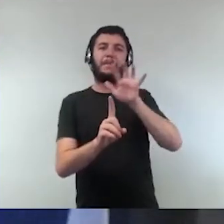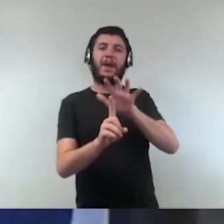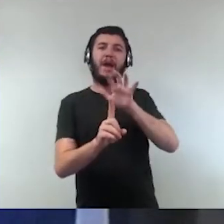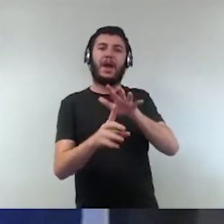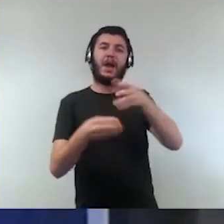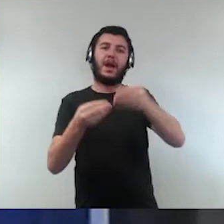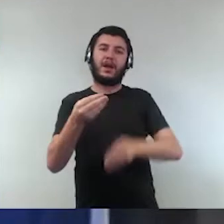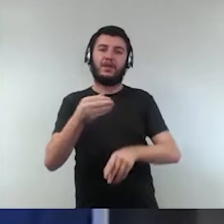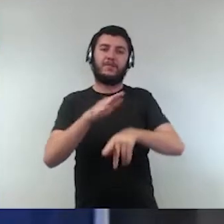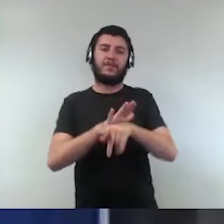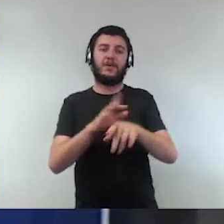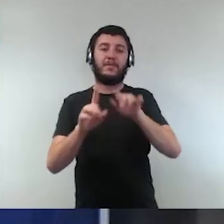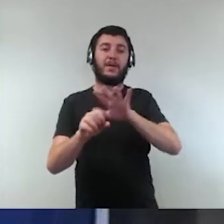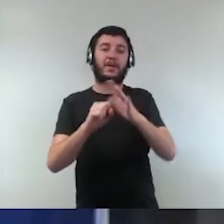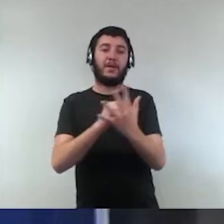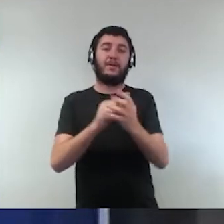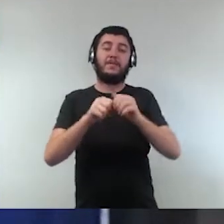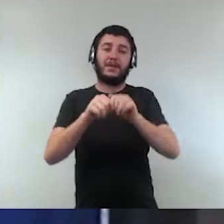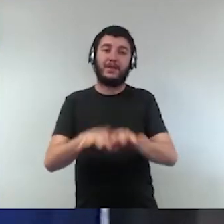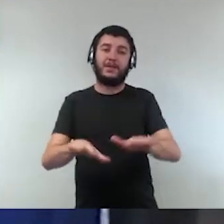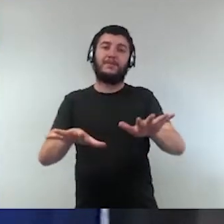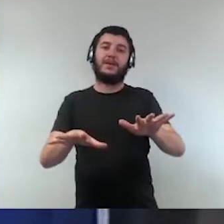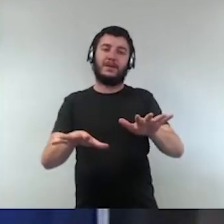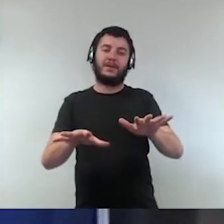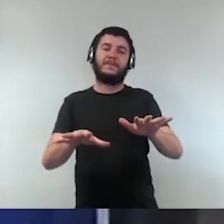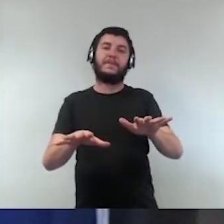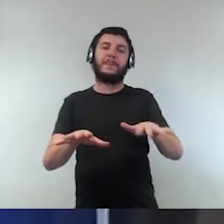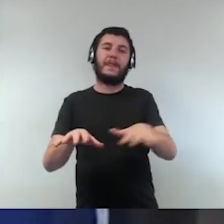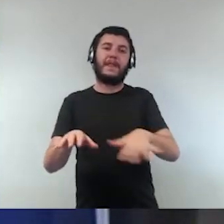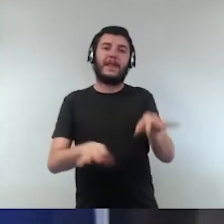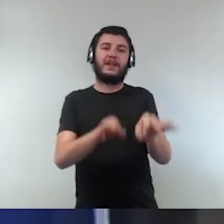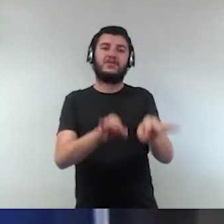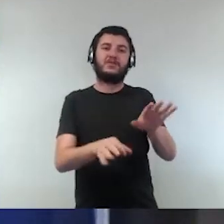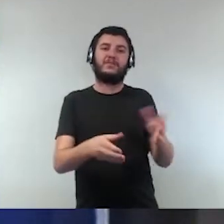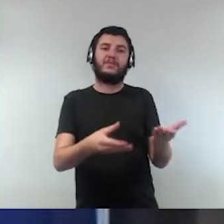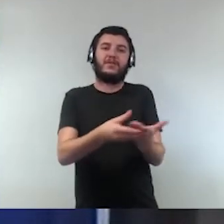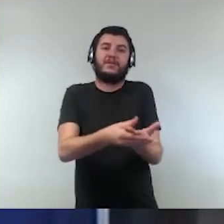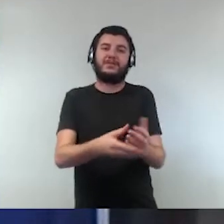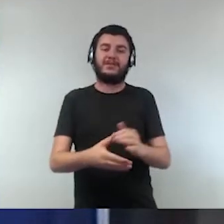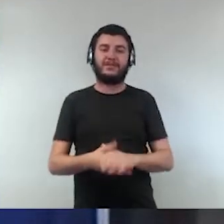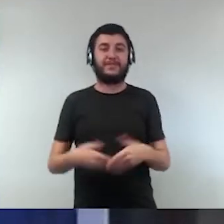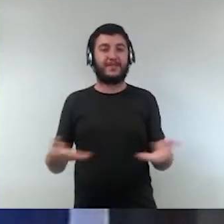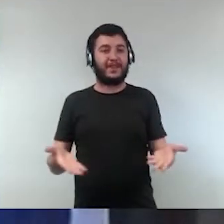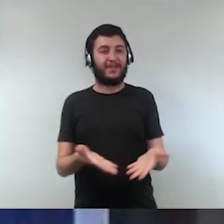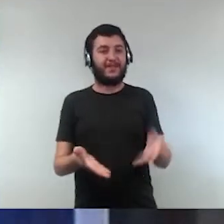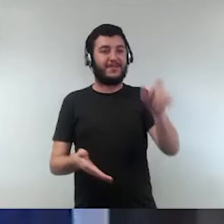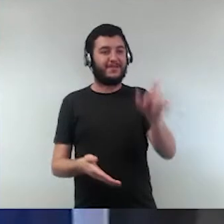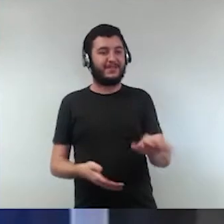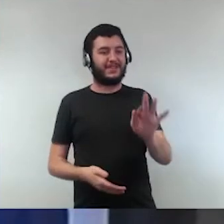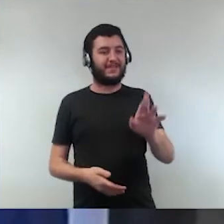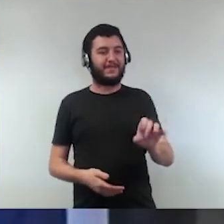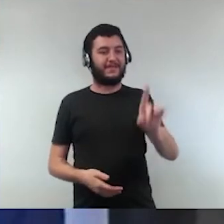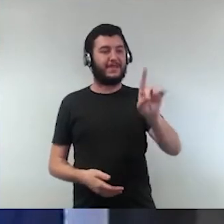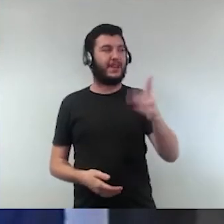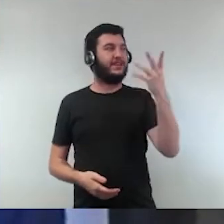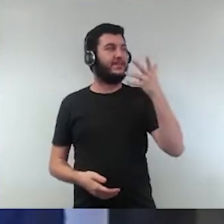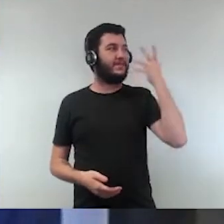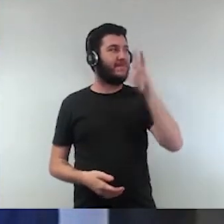processos disso tudo que a gente está vivendo. Fred, boa tarde, você está com a palavra, muito obrigado pela